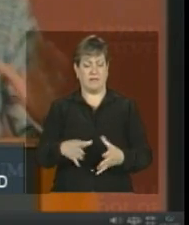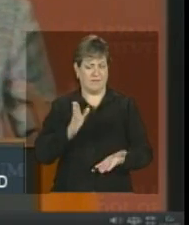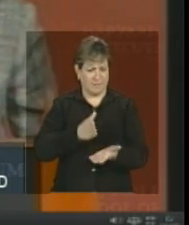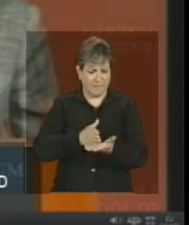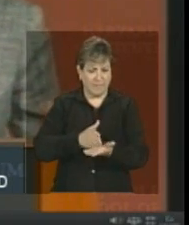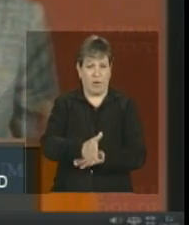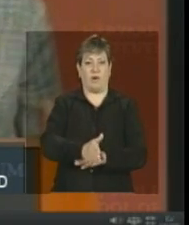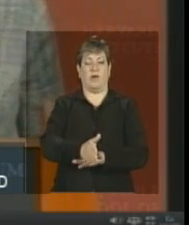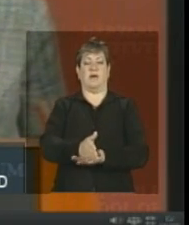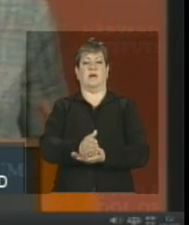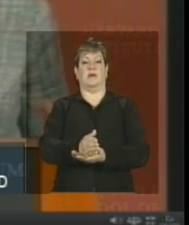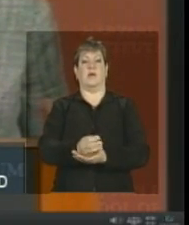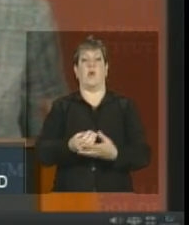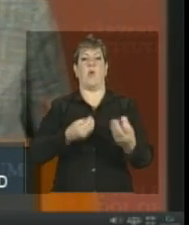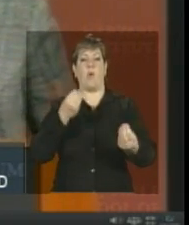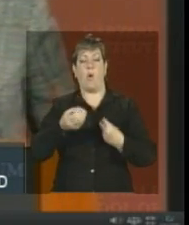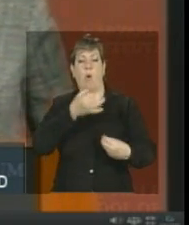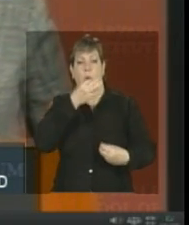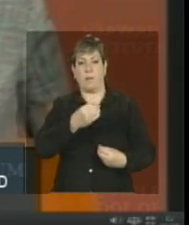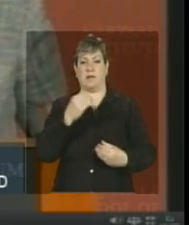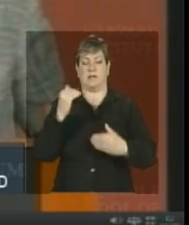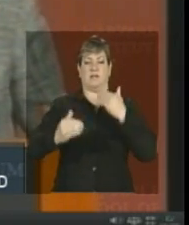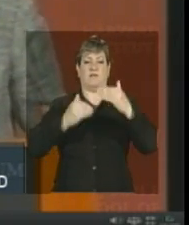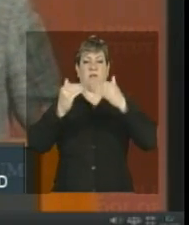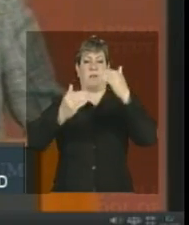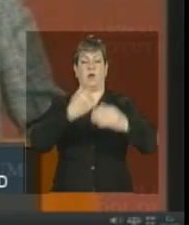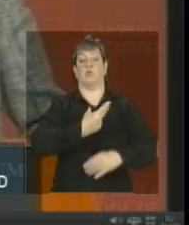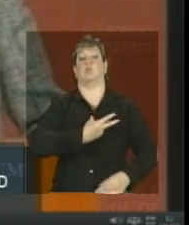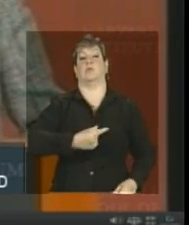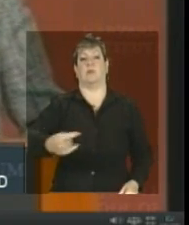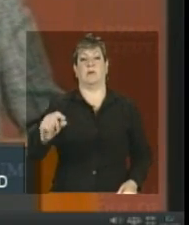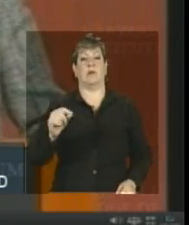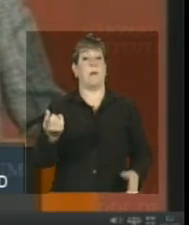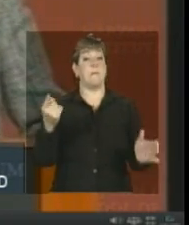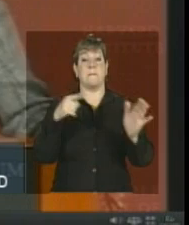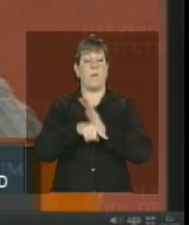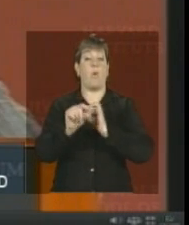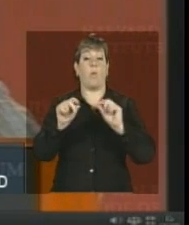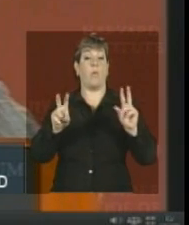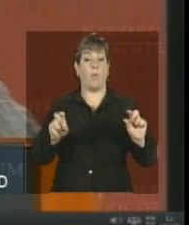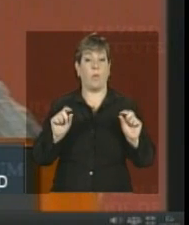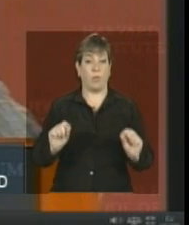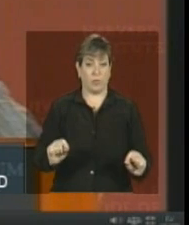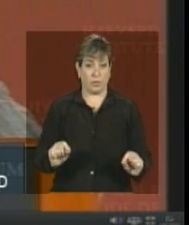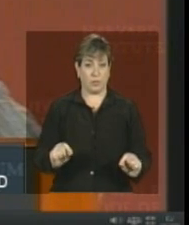conceito de desenvolvimento sustentável. E a pergunta é,